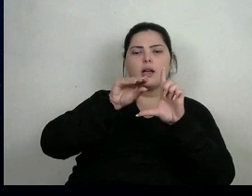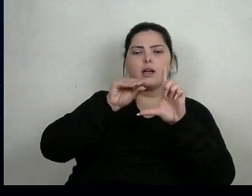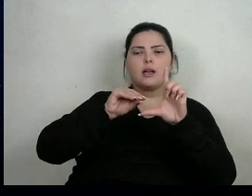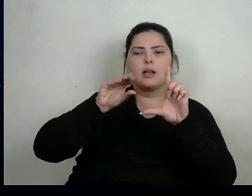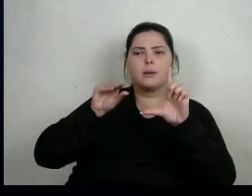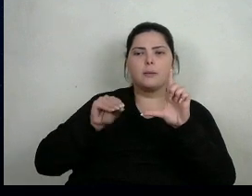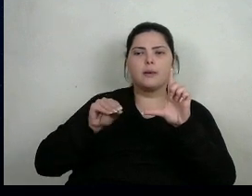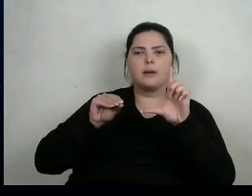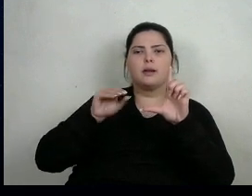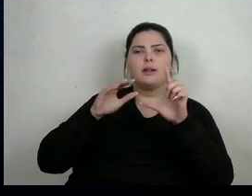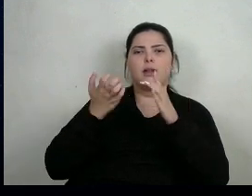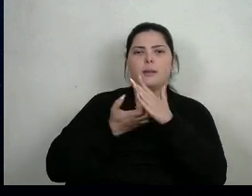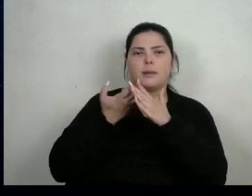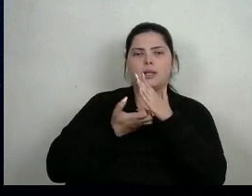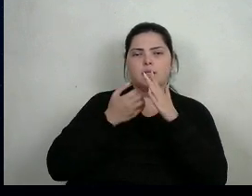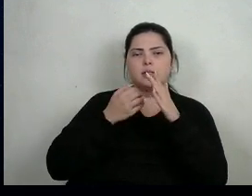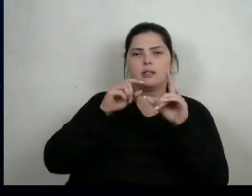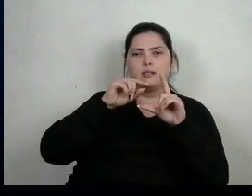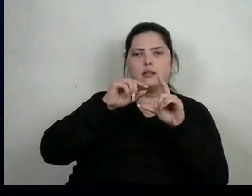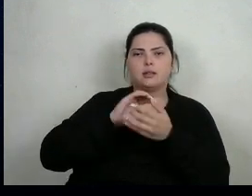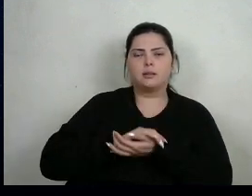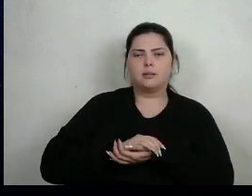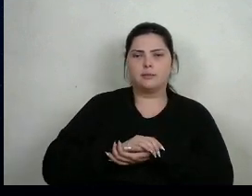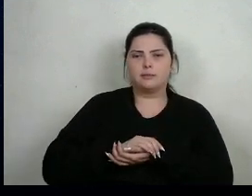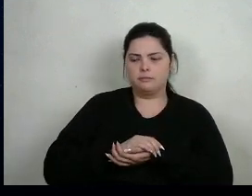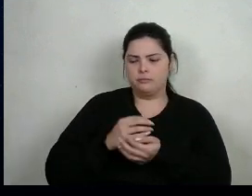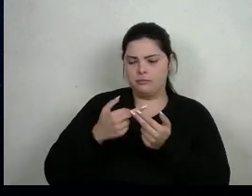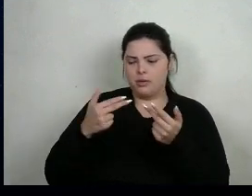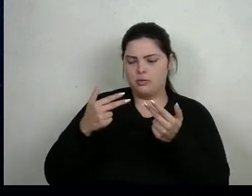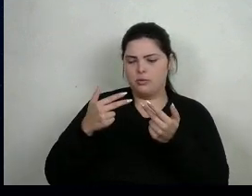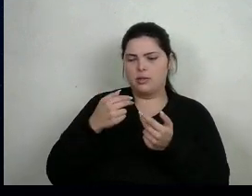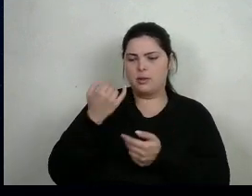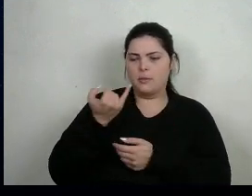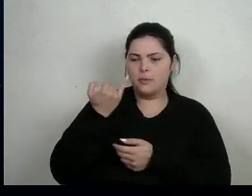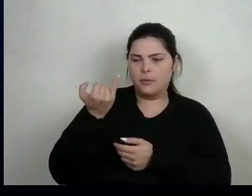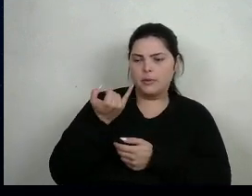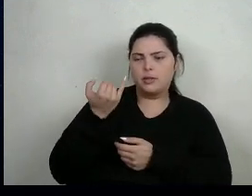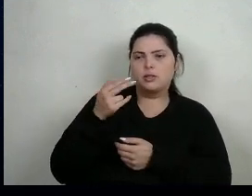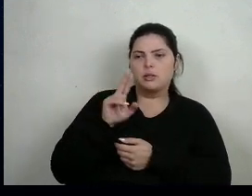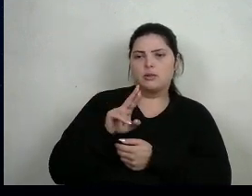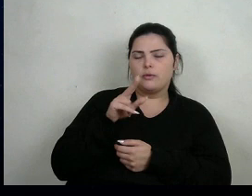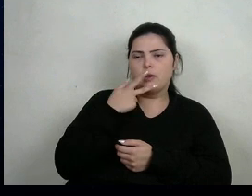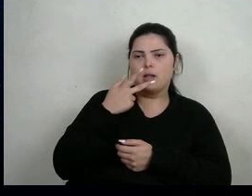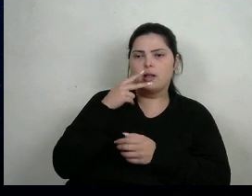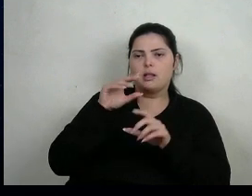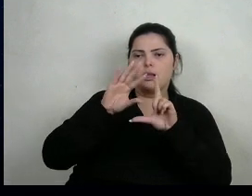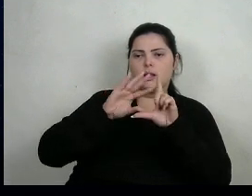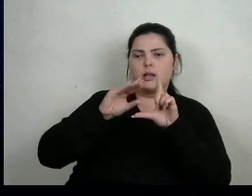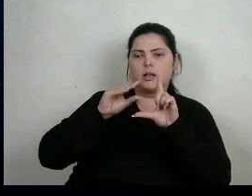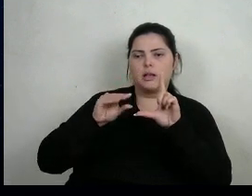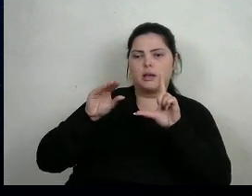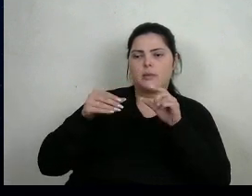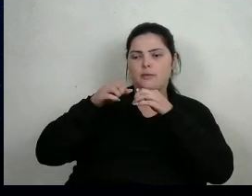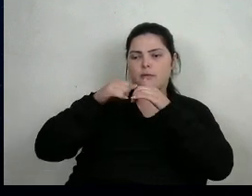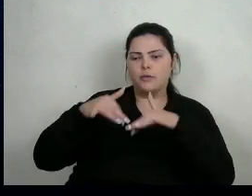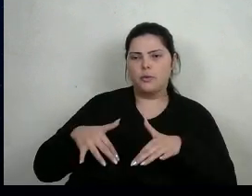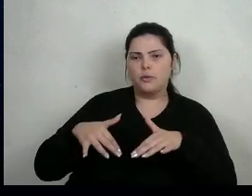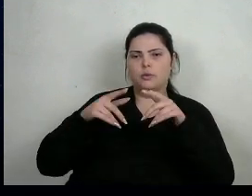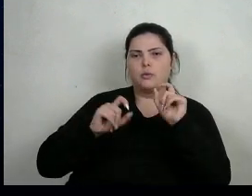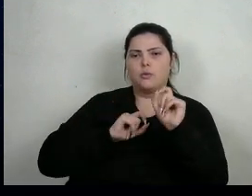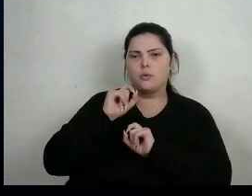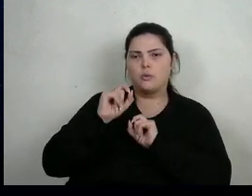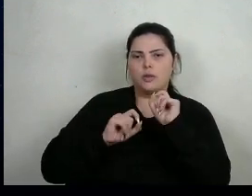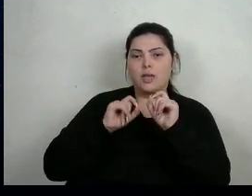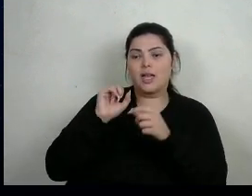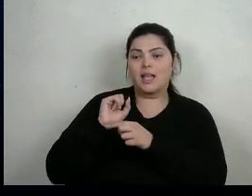mão uma das coisas mais fundamentais quando a gente fala de kanban é o fluxo é o flow a gente garantir